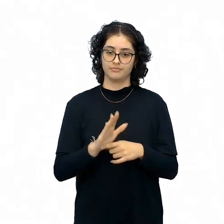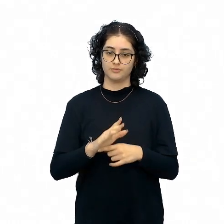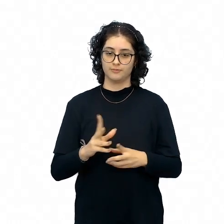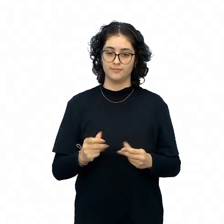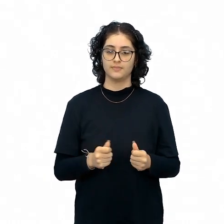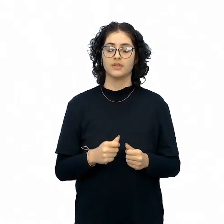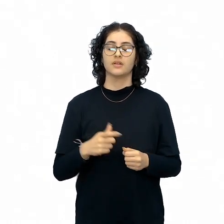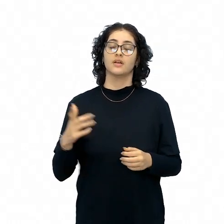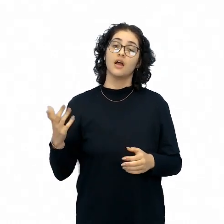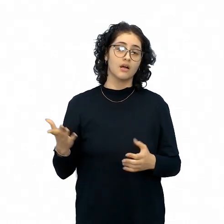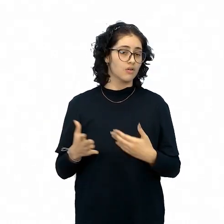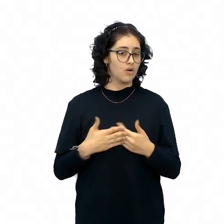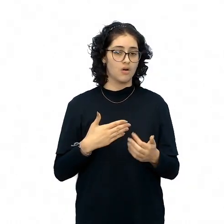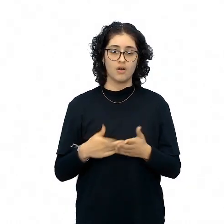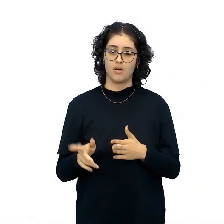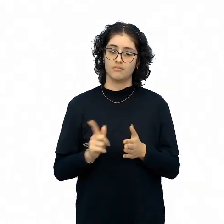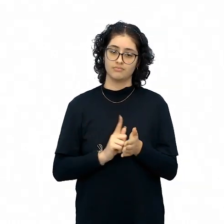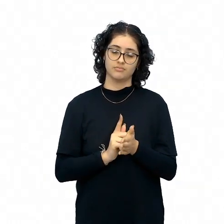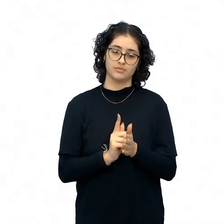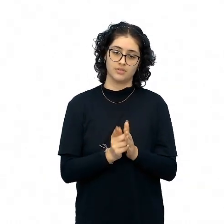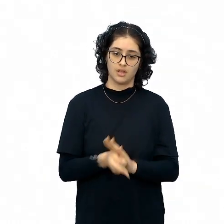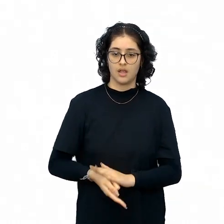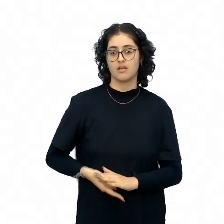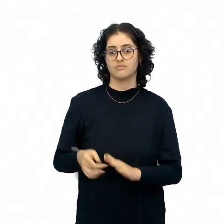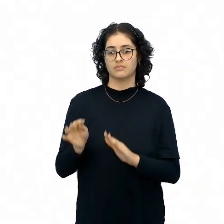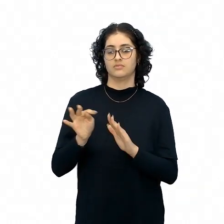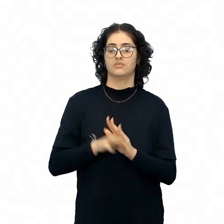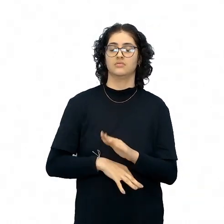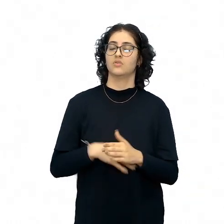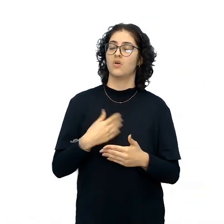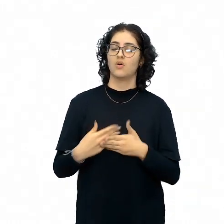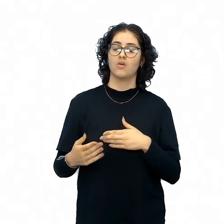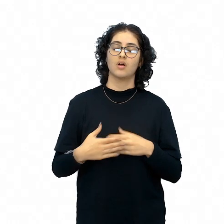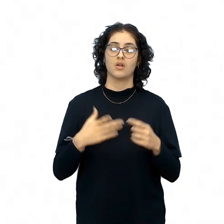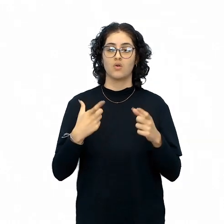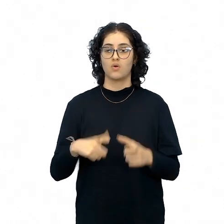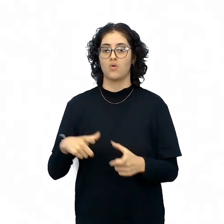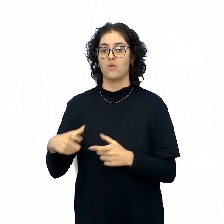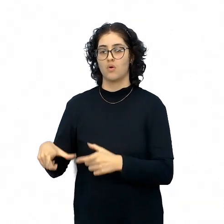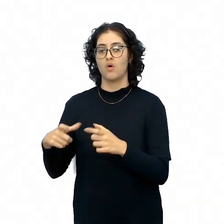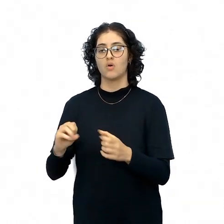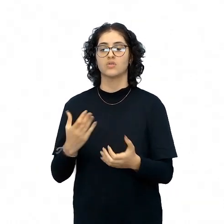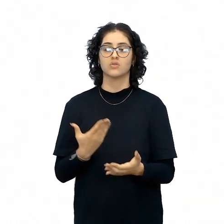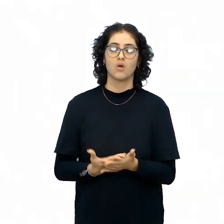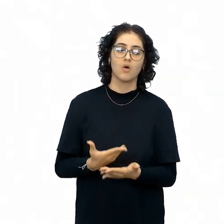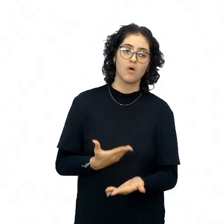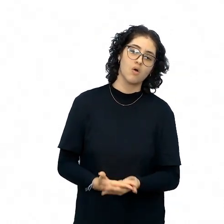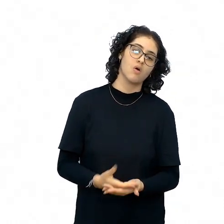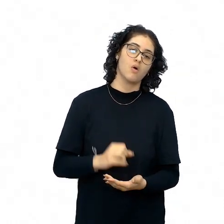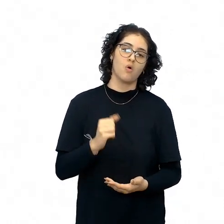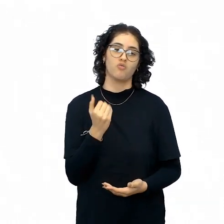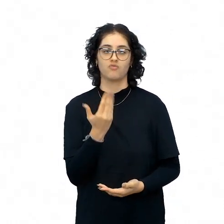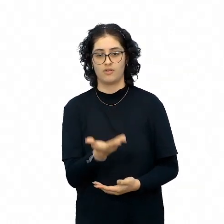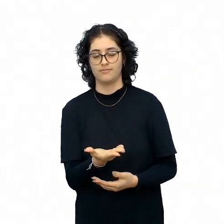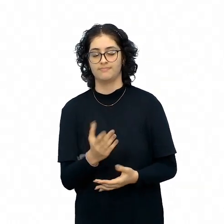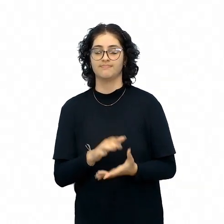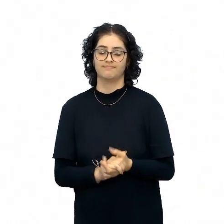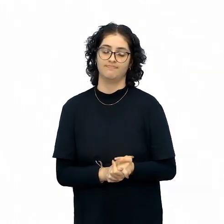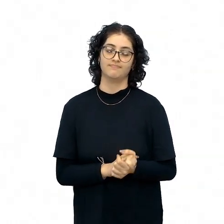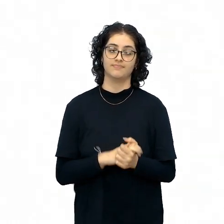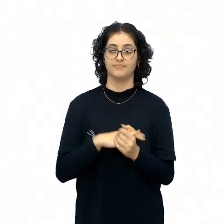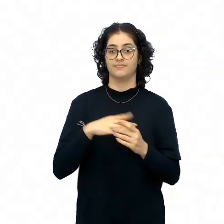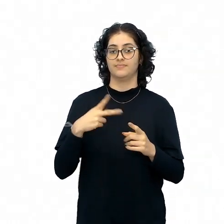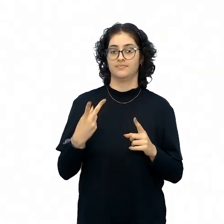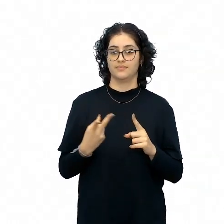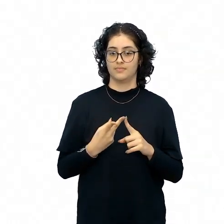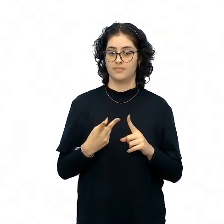ok? Independente dos gêneros textuais, independente do local em que ele estiver, seja na escola ou fora dela. No